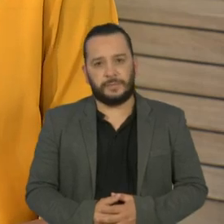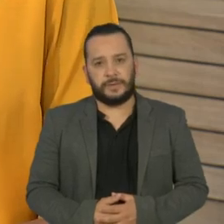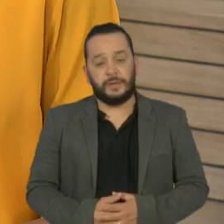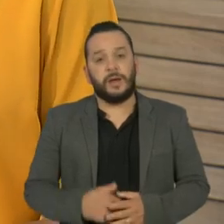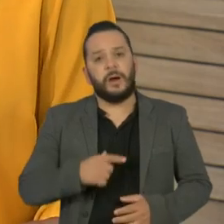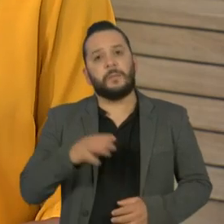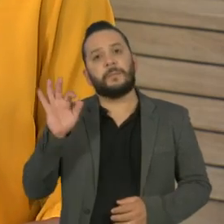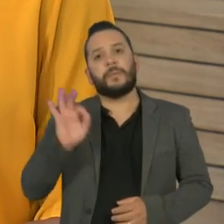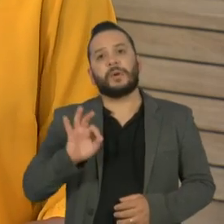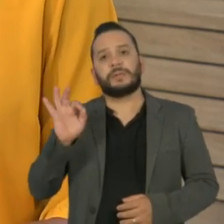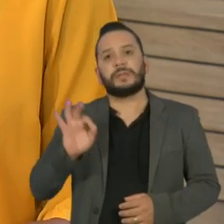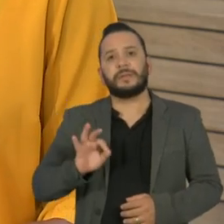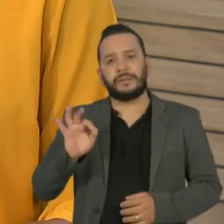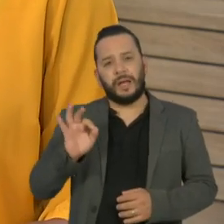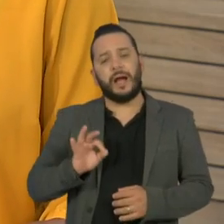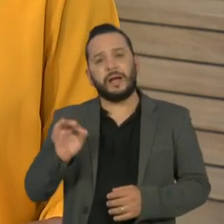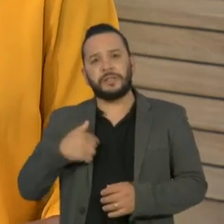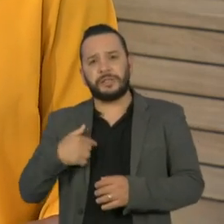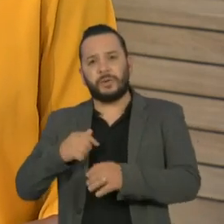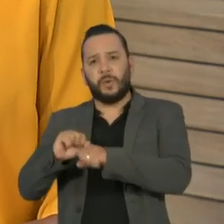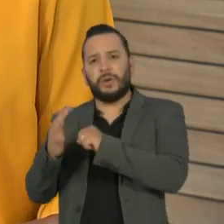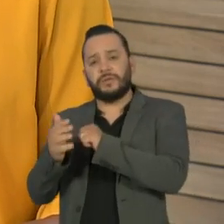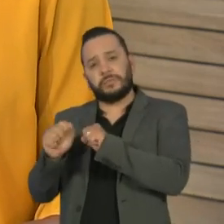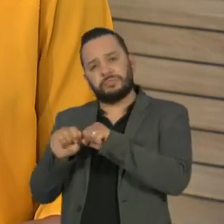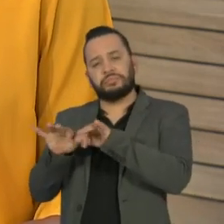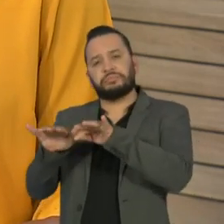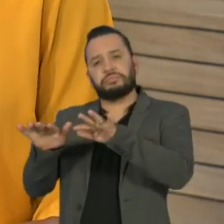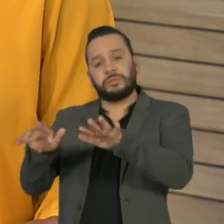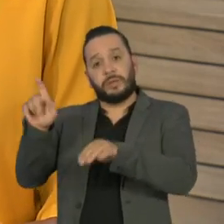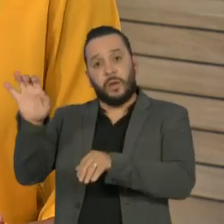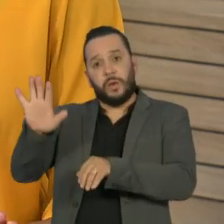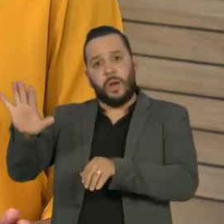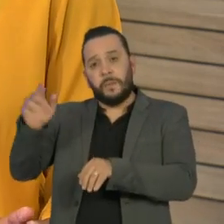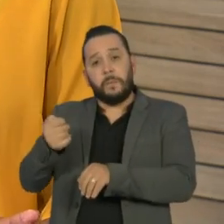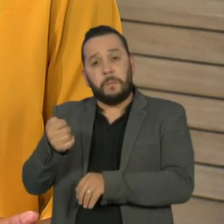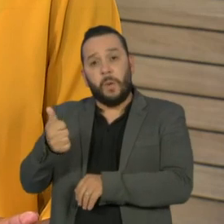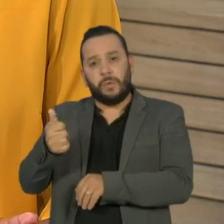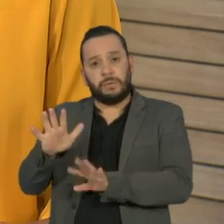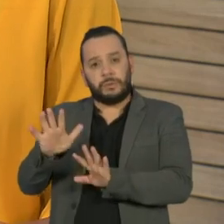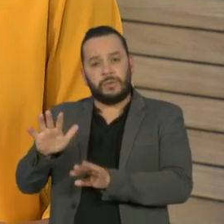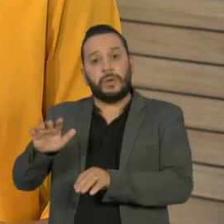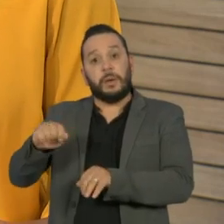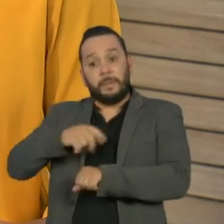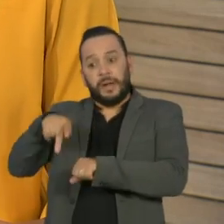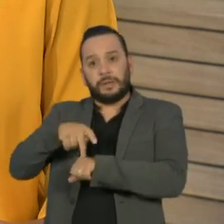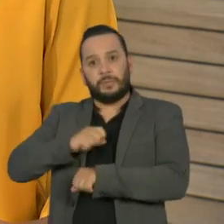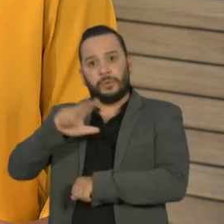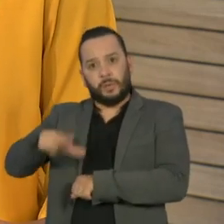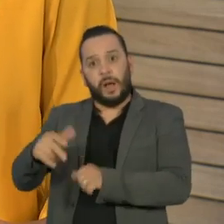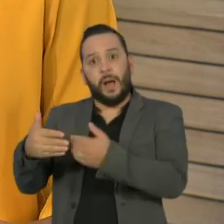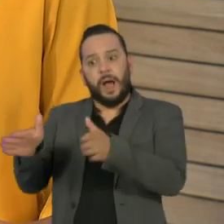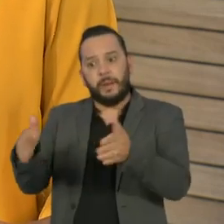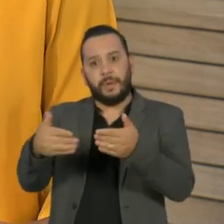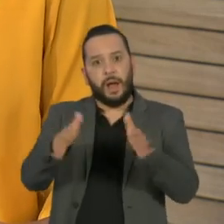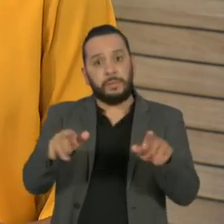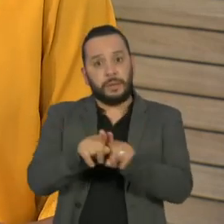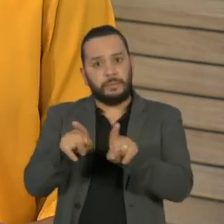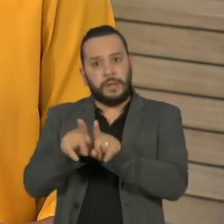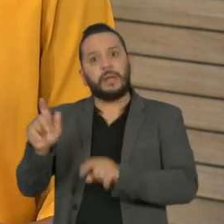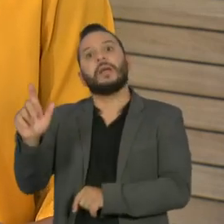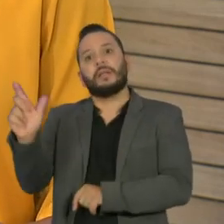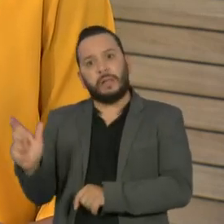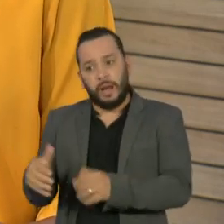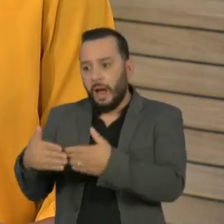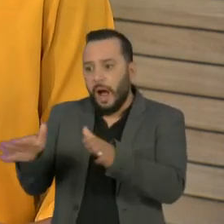Menores taxas de infecção na Europa, Portugal reabre escolas e vários negócios, assim como a Itália, que começa a